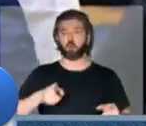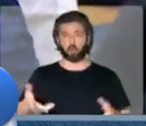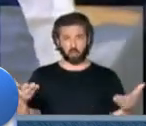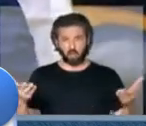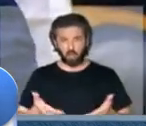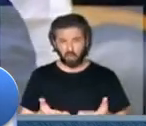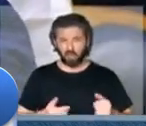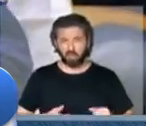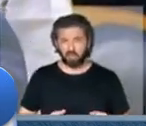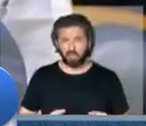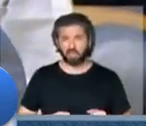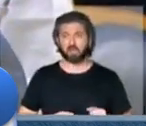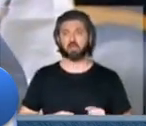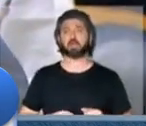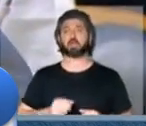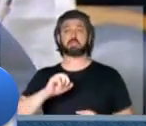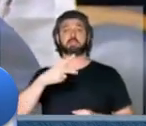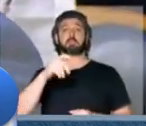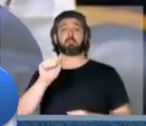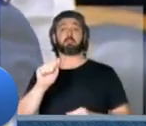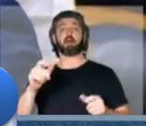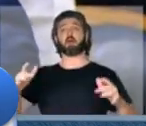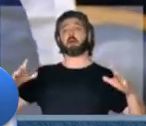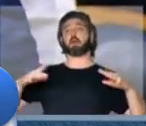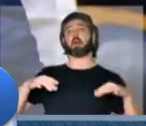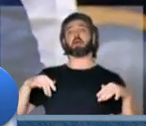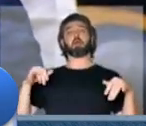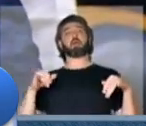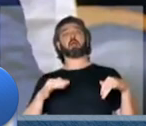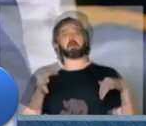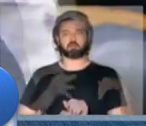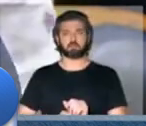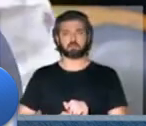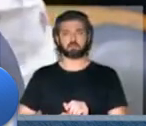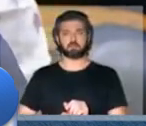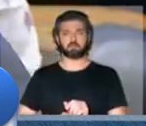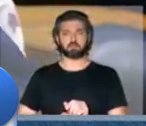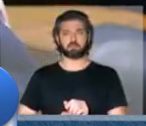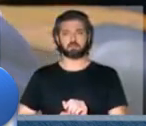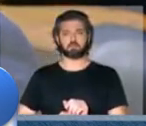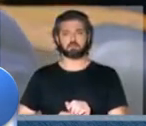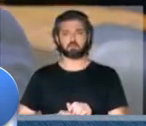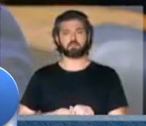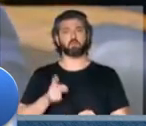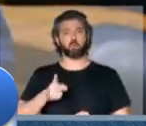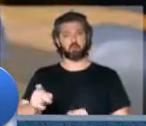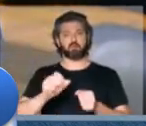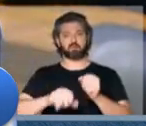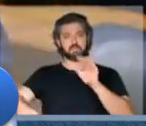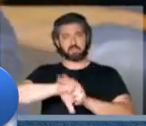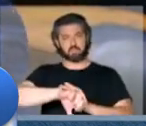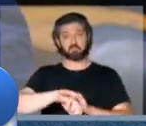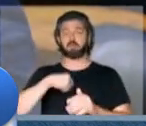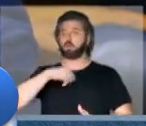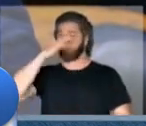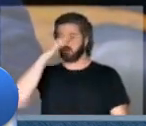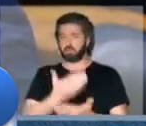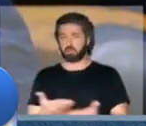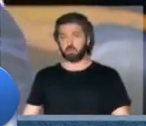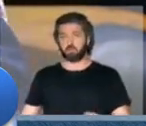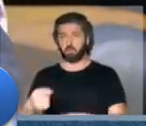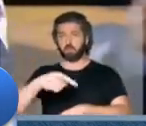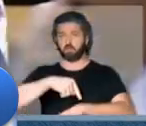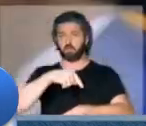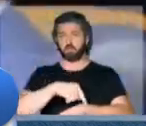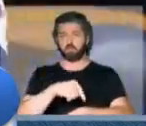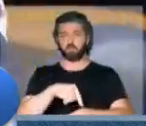agora num spa, curtindo suas férias eternas e continua delinquindo. Eu acredito que é hora